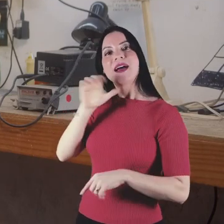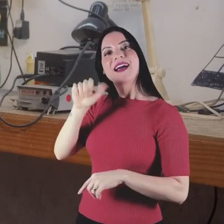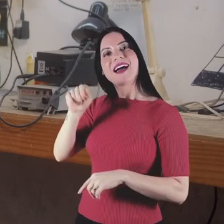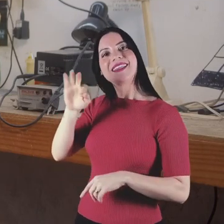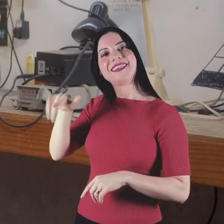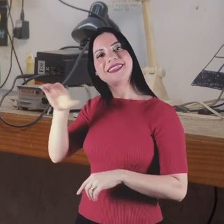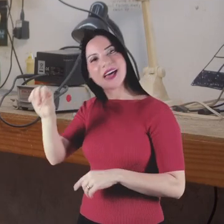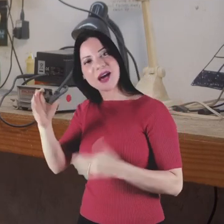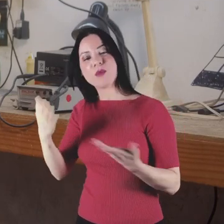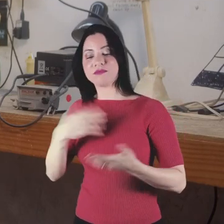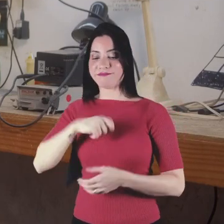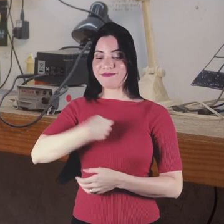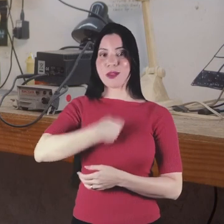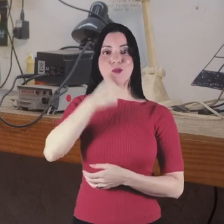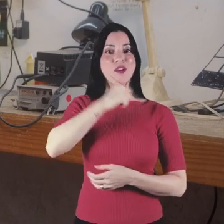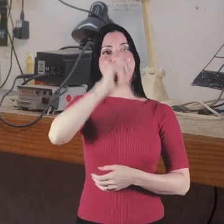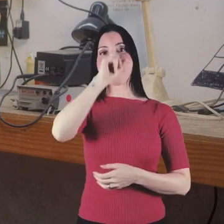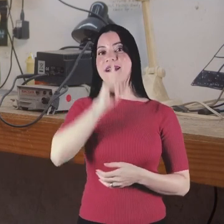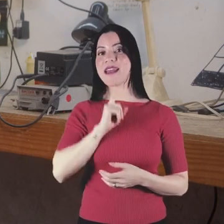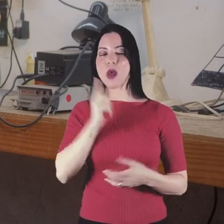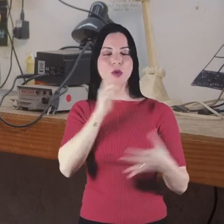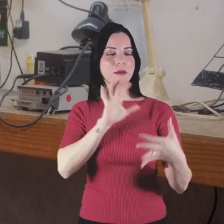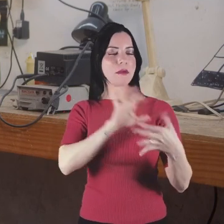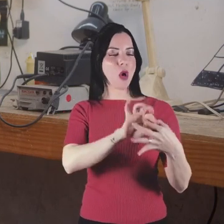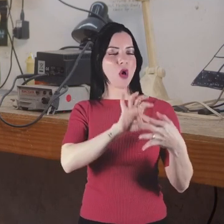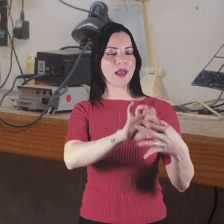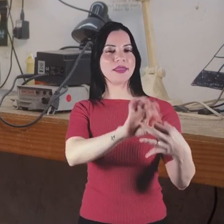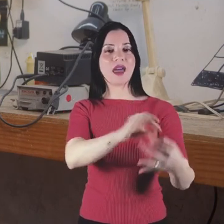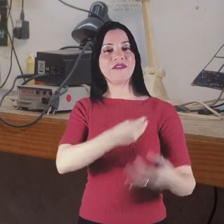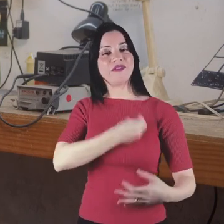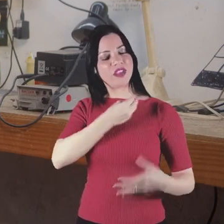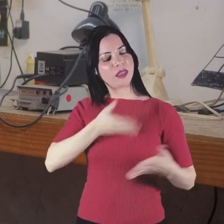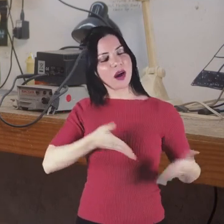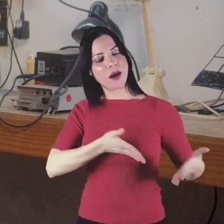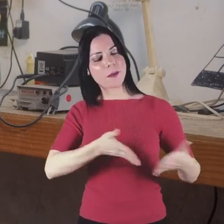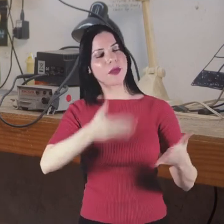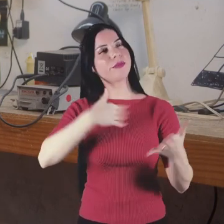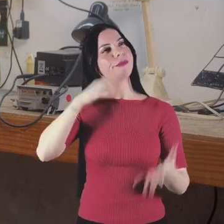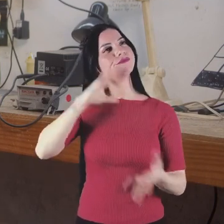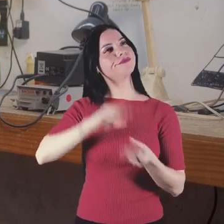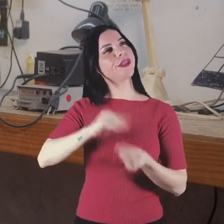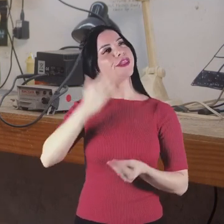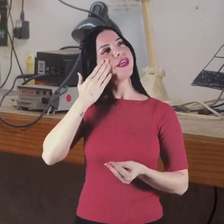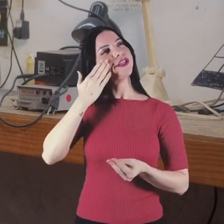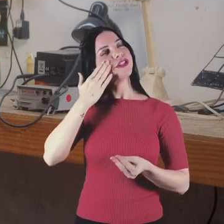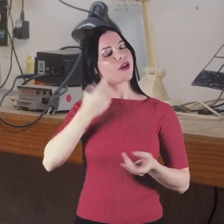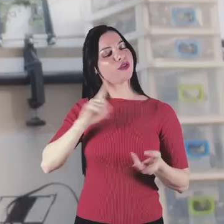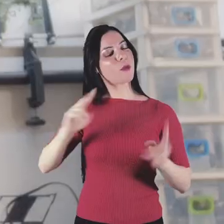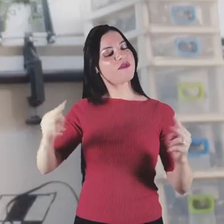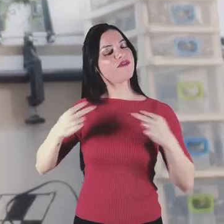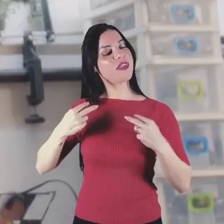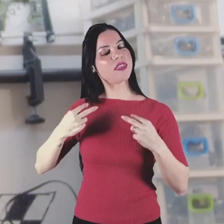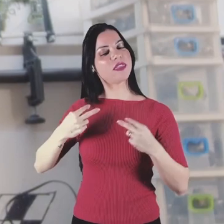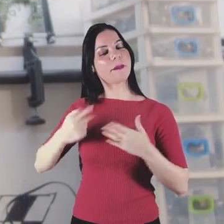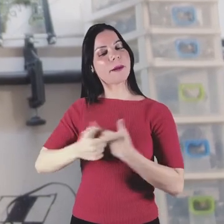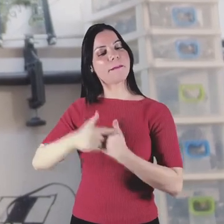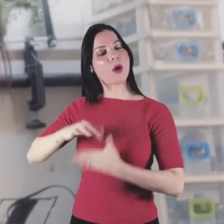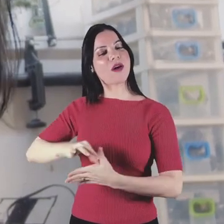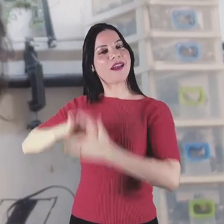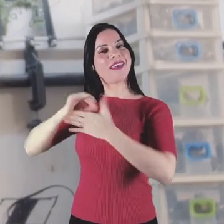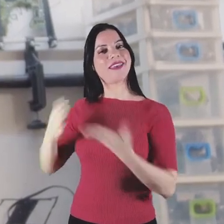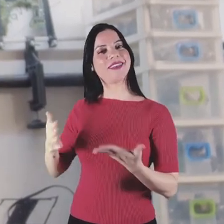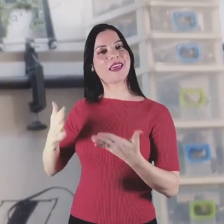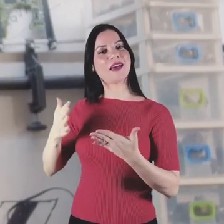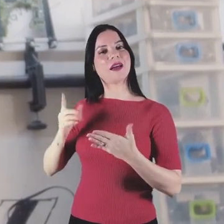uma mulher amarela, e eu me conectei com isso, né? Fui me conectando com isso ao longo da minha vida. E entendi que eu não me via num lugar